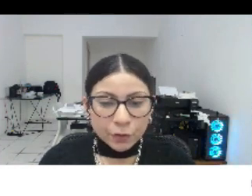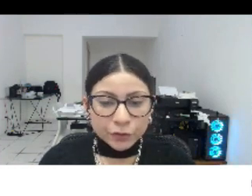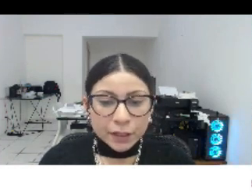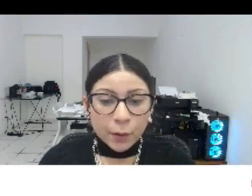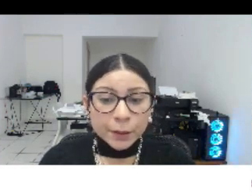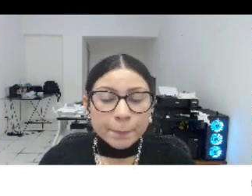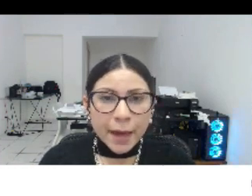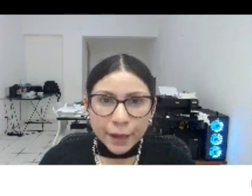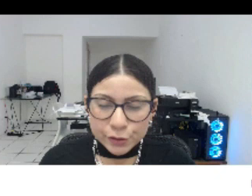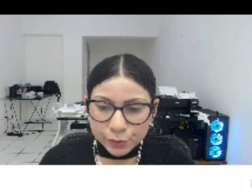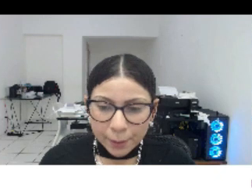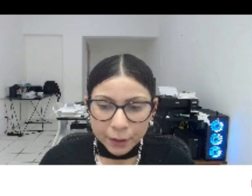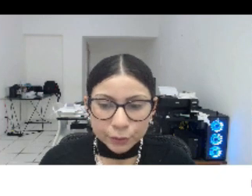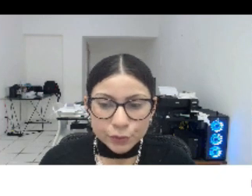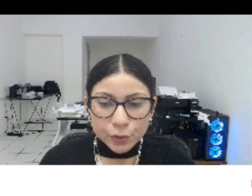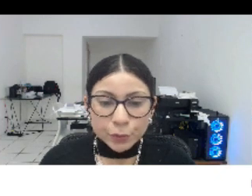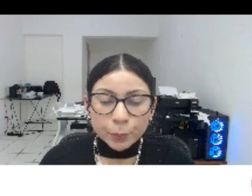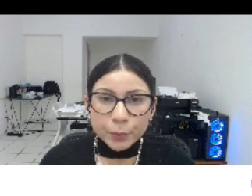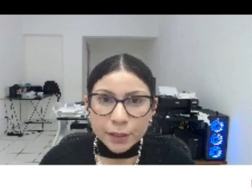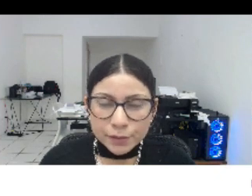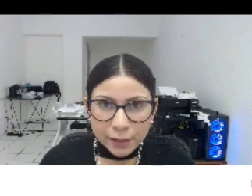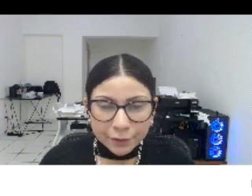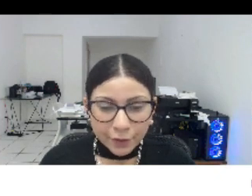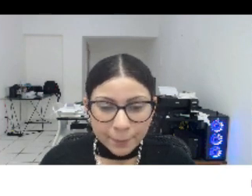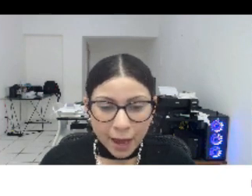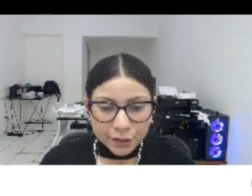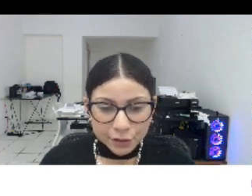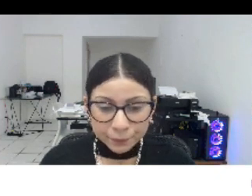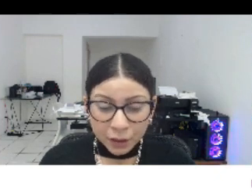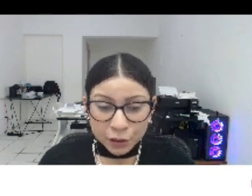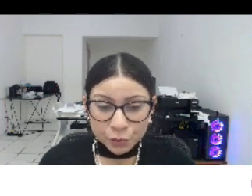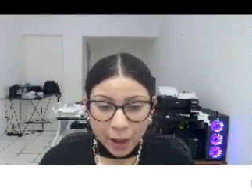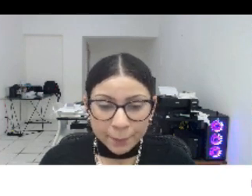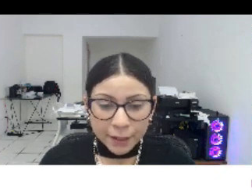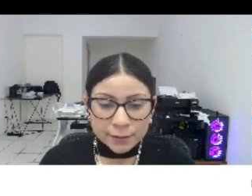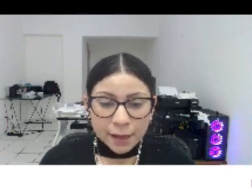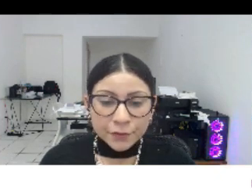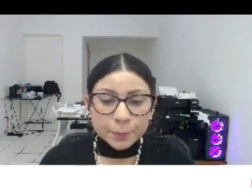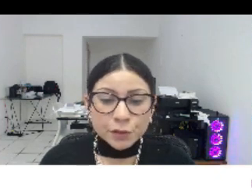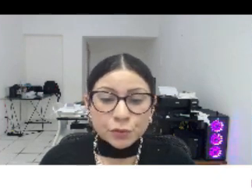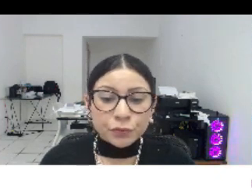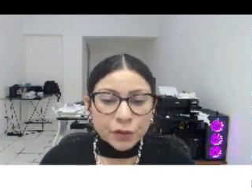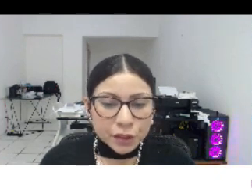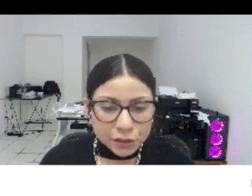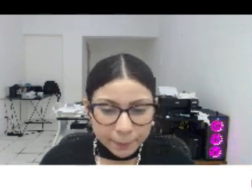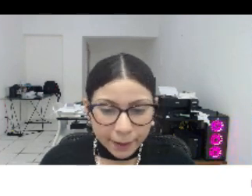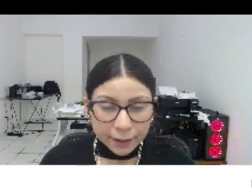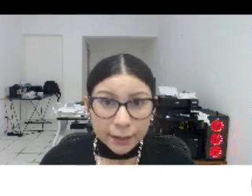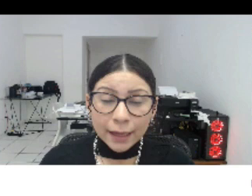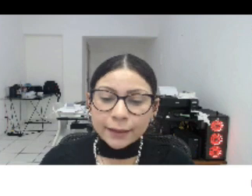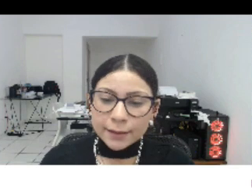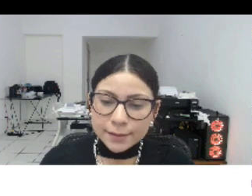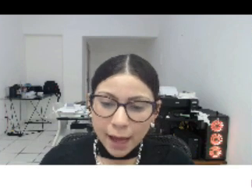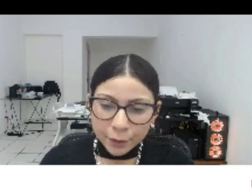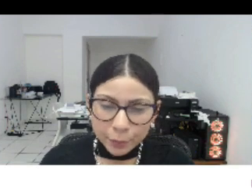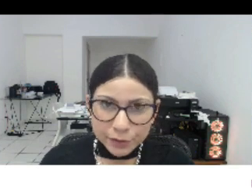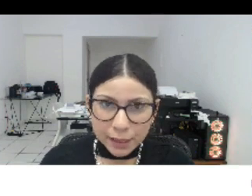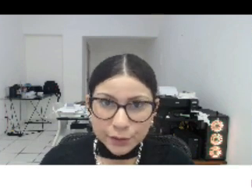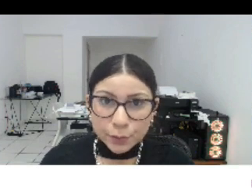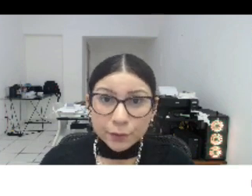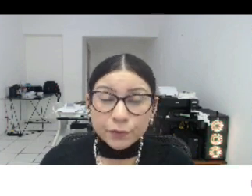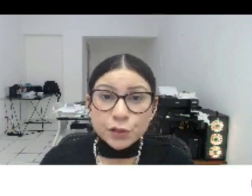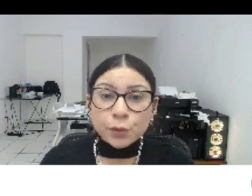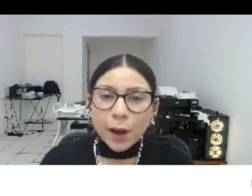Supremo Tribunal Federal libera julgamento sobre o piso da enfermagem. Gilmar Mendes havia pedido vista para analisar